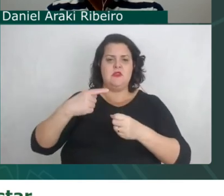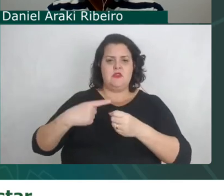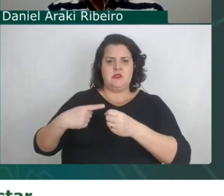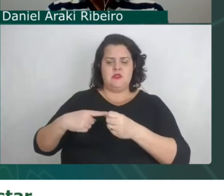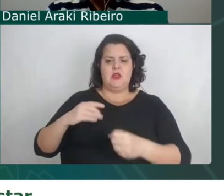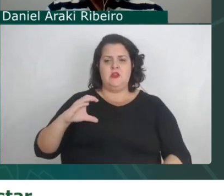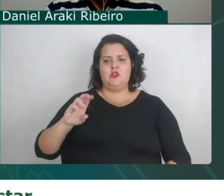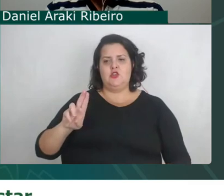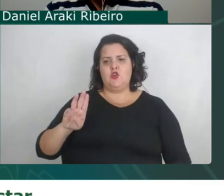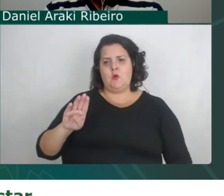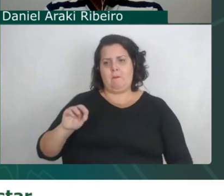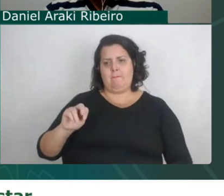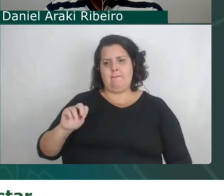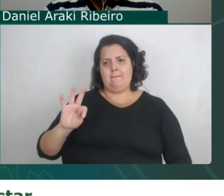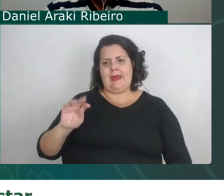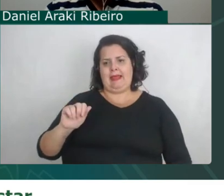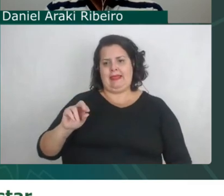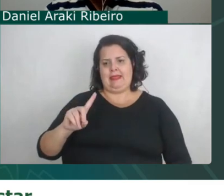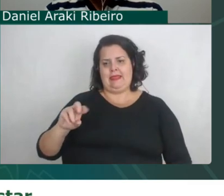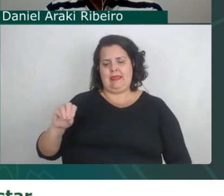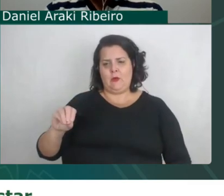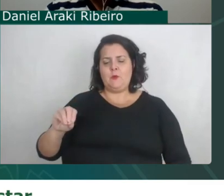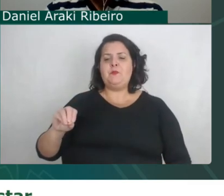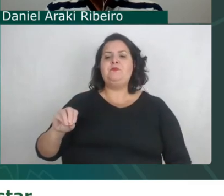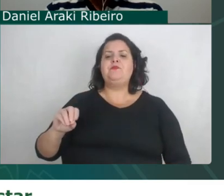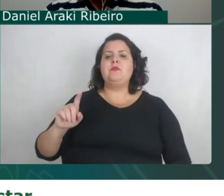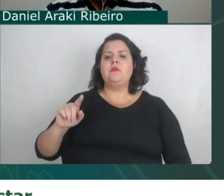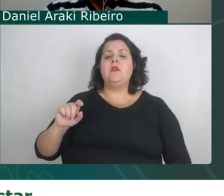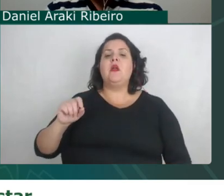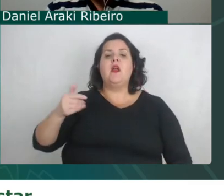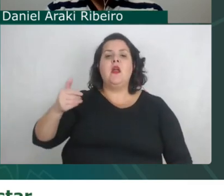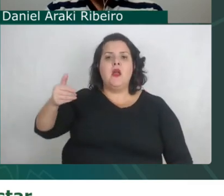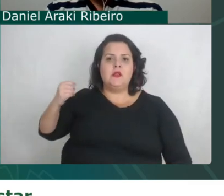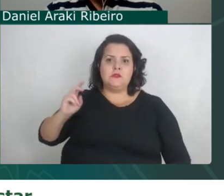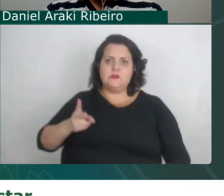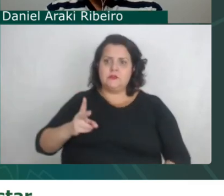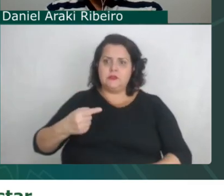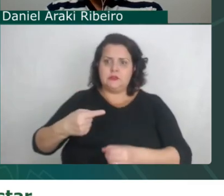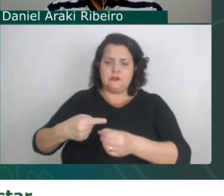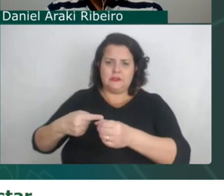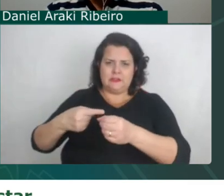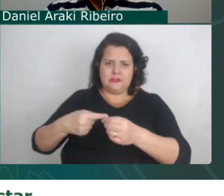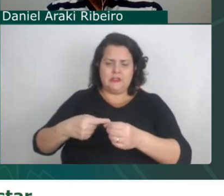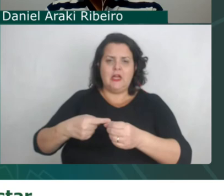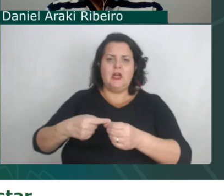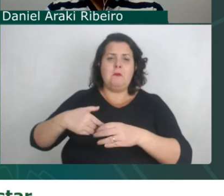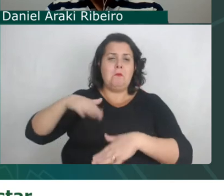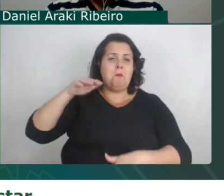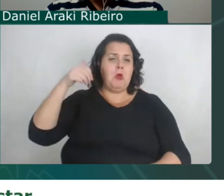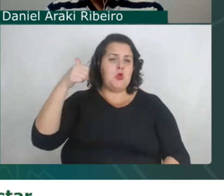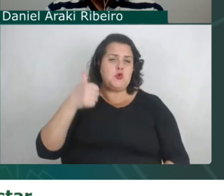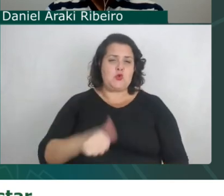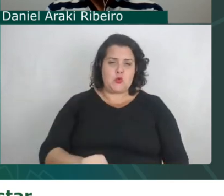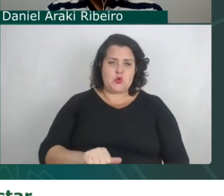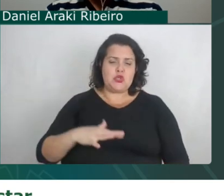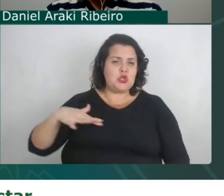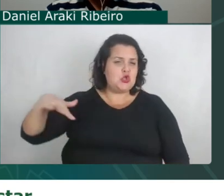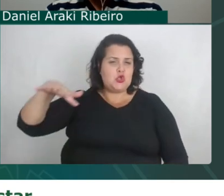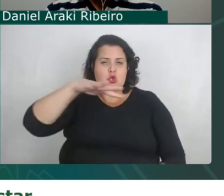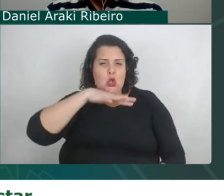foi reconhecida aí durante muitos anos como a cidade mais poluída do Brasil, né, em virtude das petroquímicas ali que